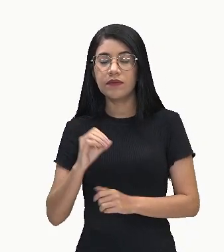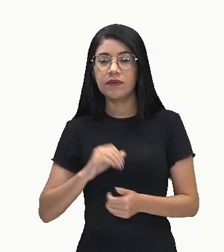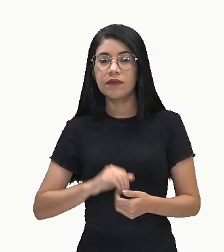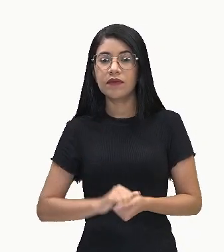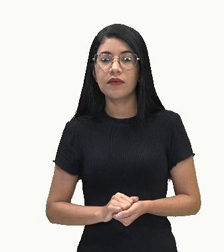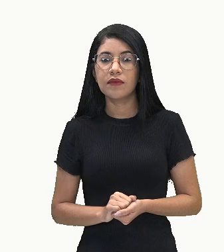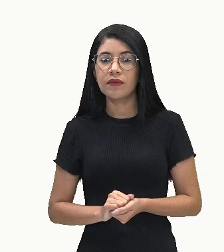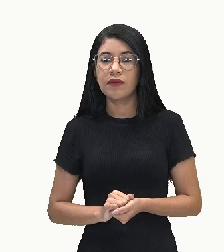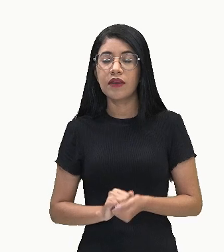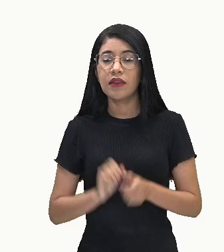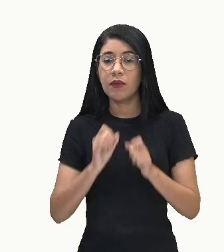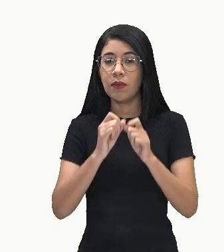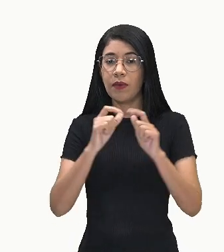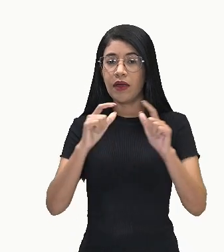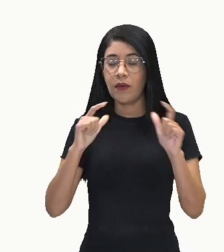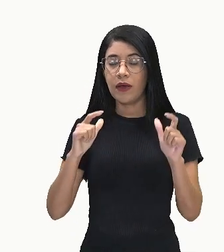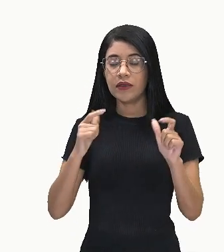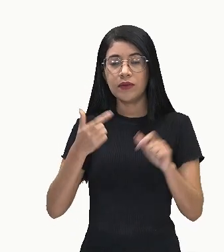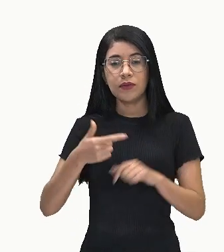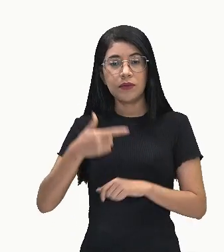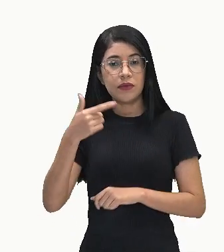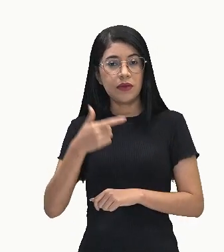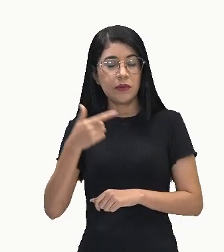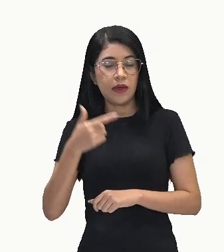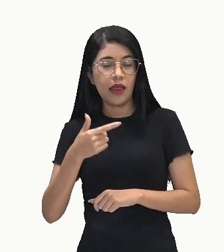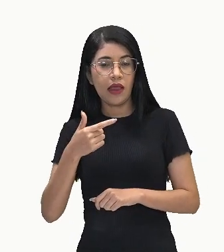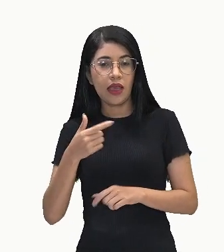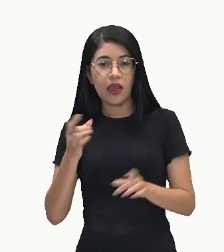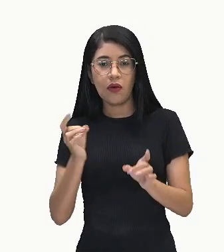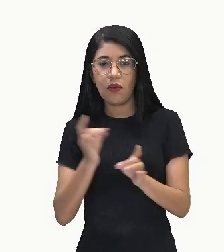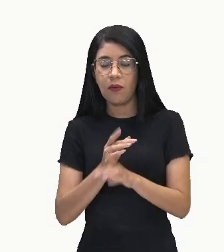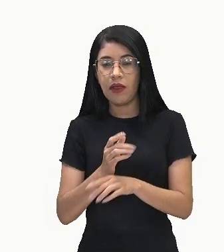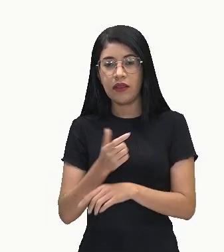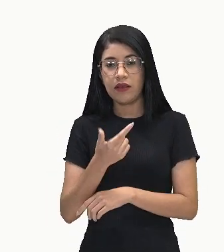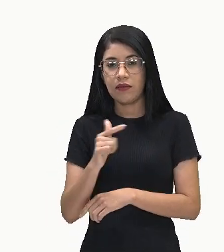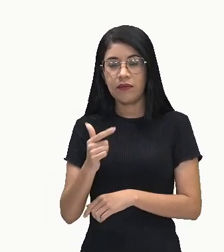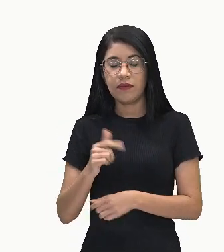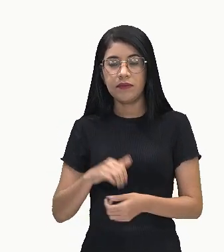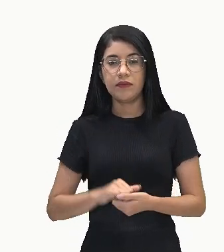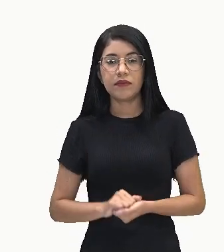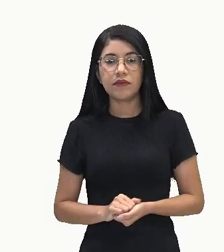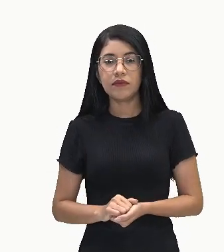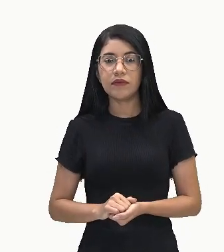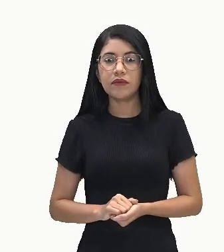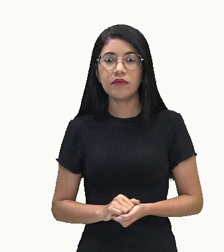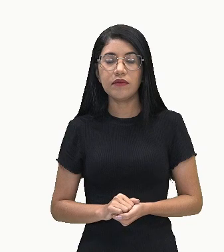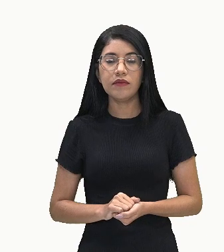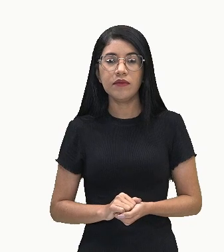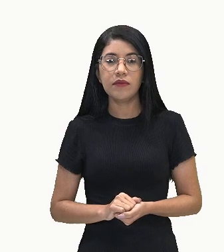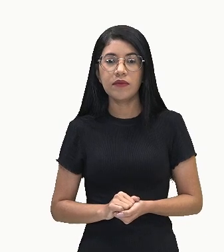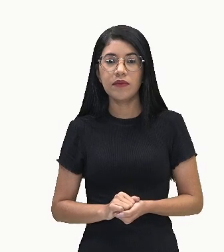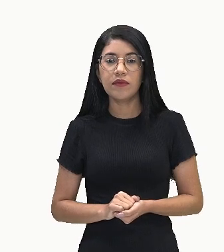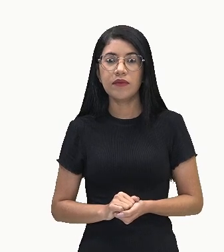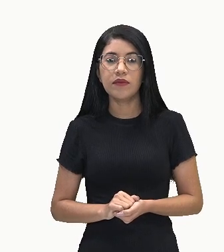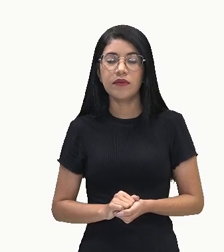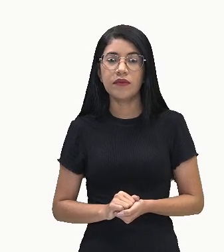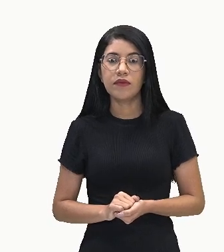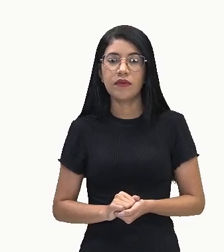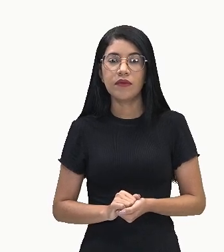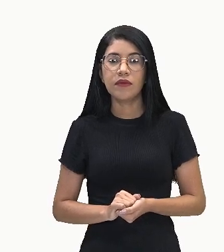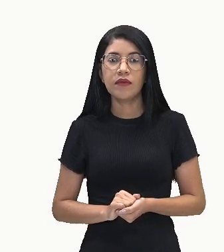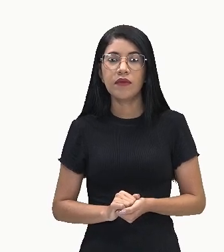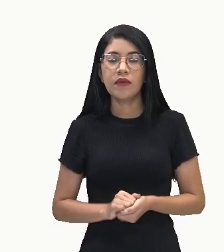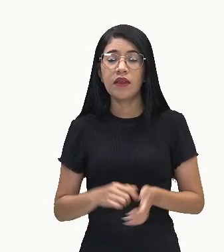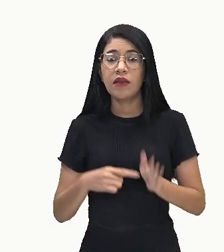chamadas de equações do segundo grau incompletas. Perfeito? Agora vamos ao que nos